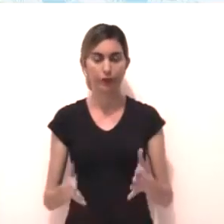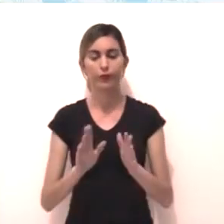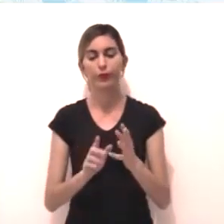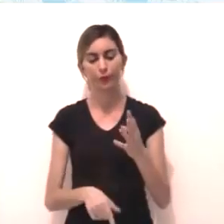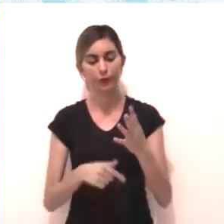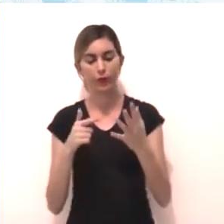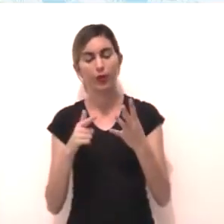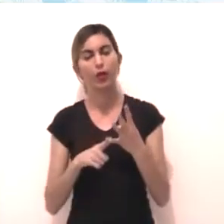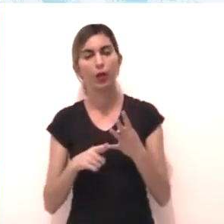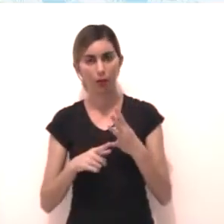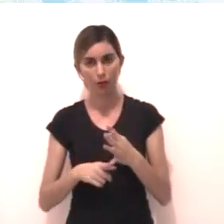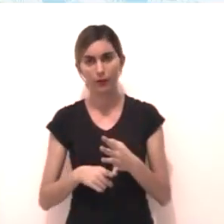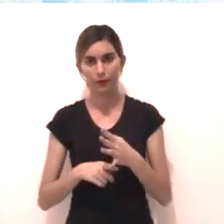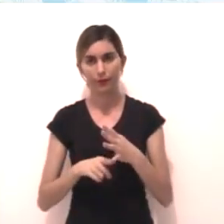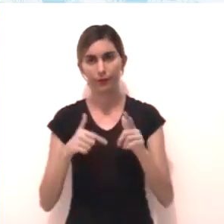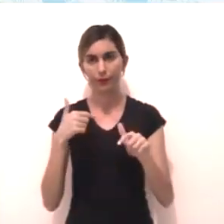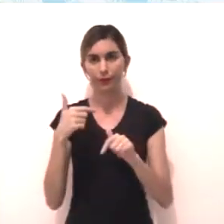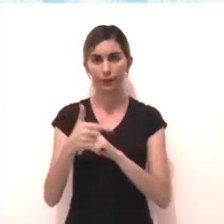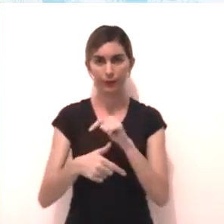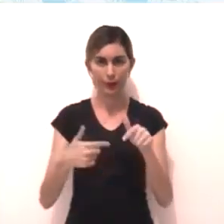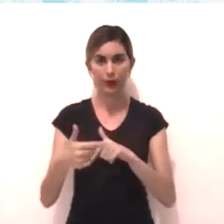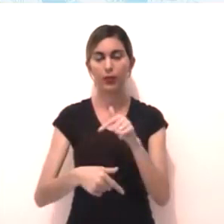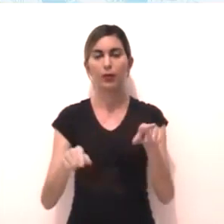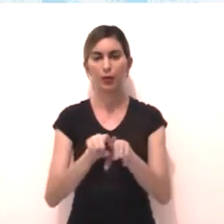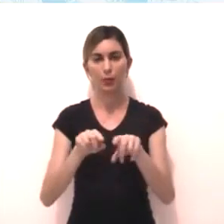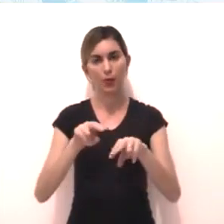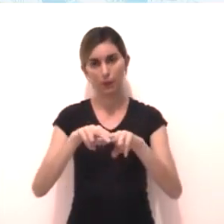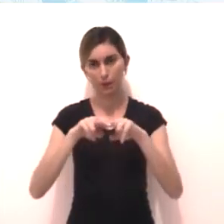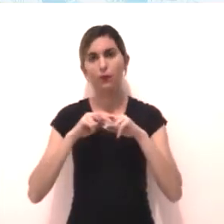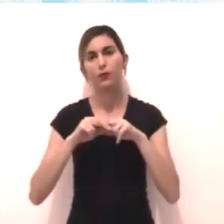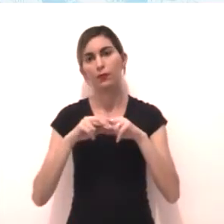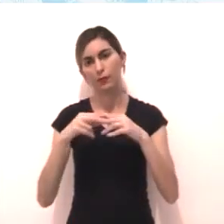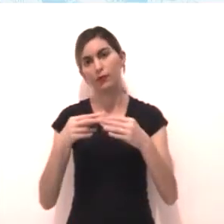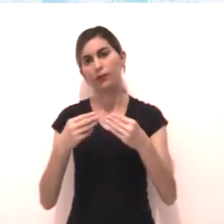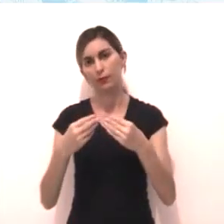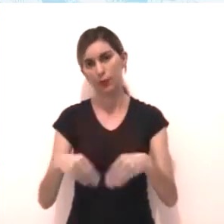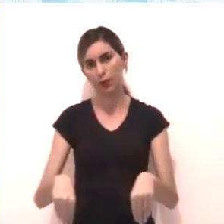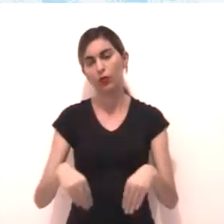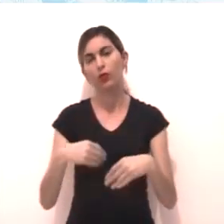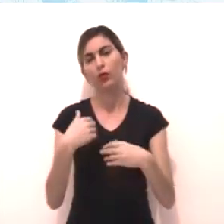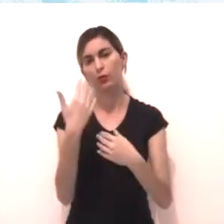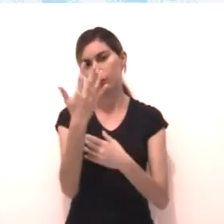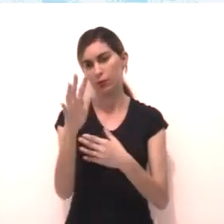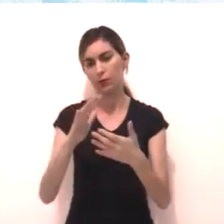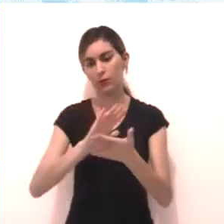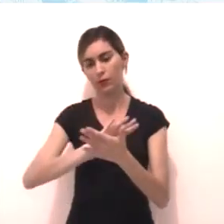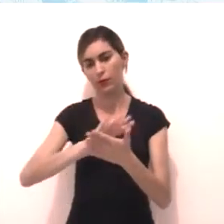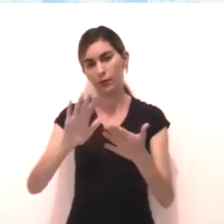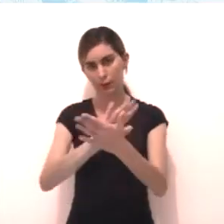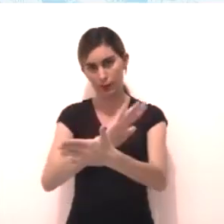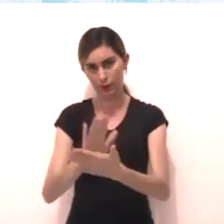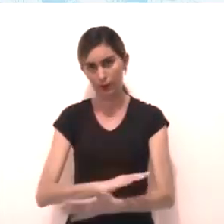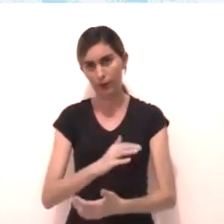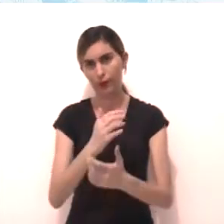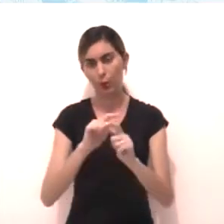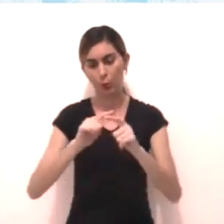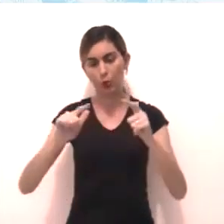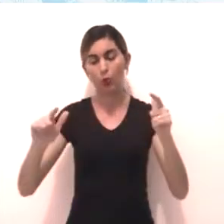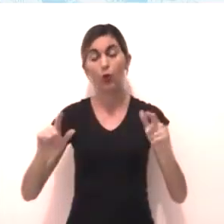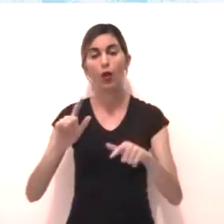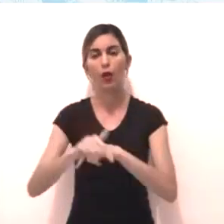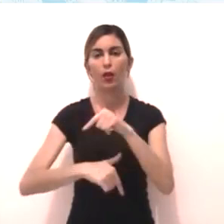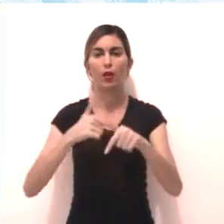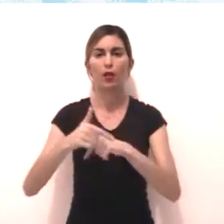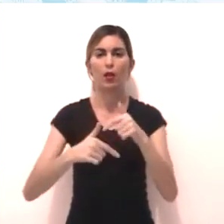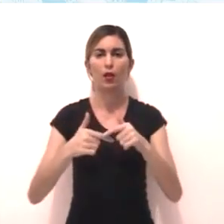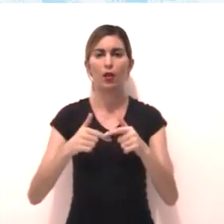A próxima atividade que também provoca muito desmatamento e que vem crescendo atualmente